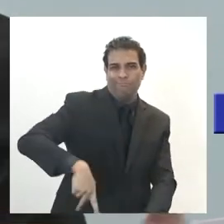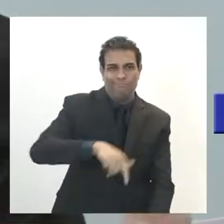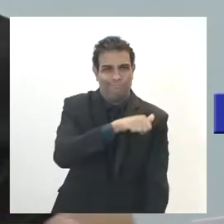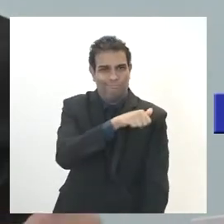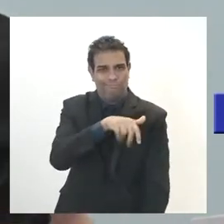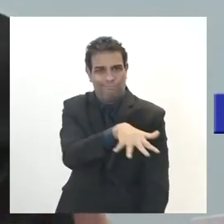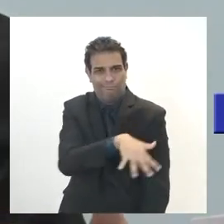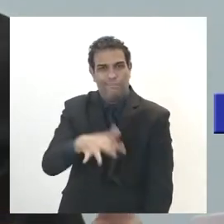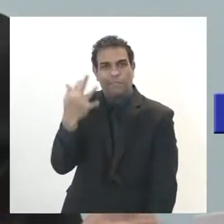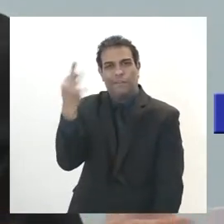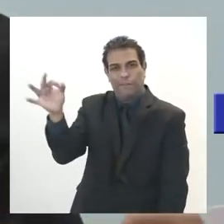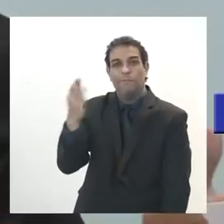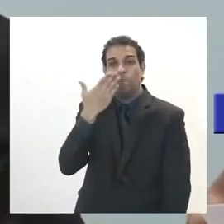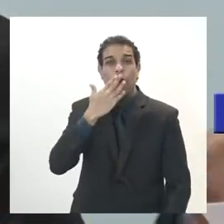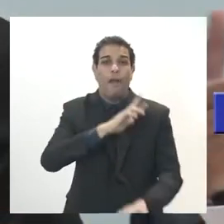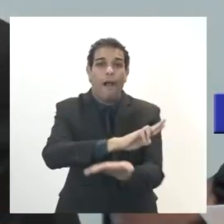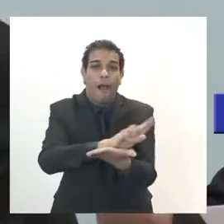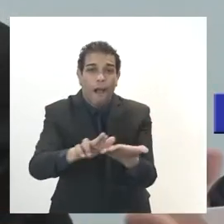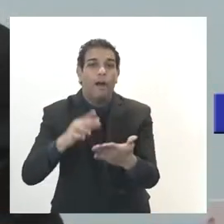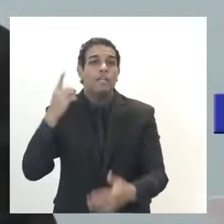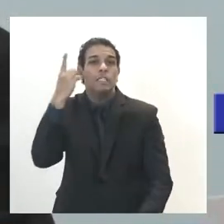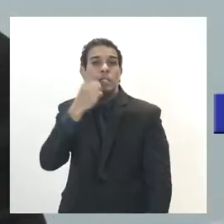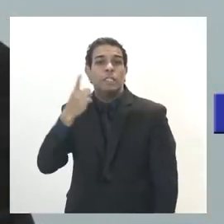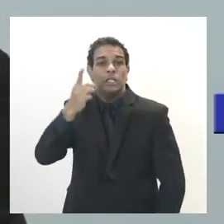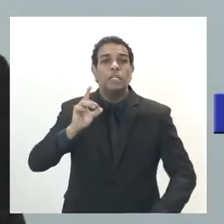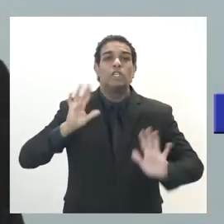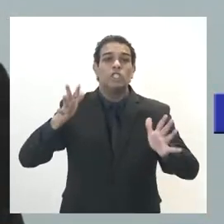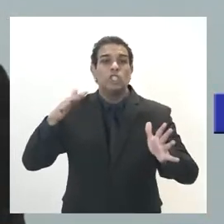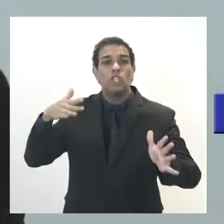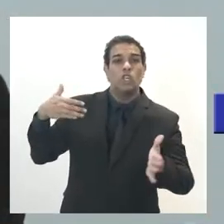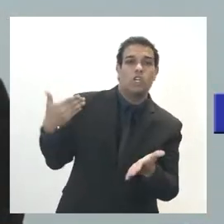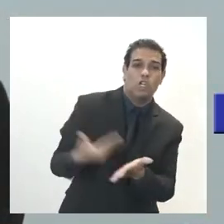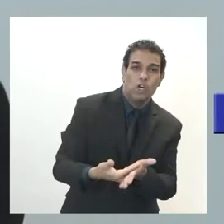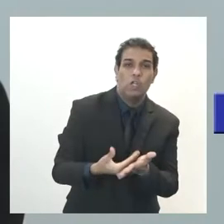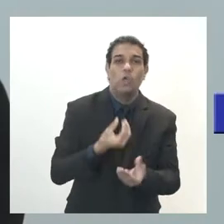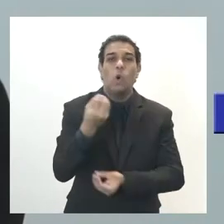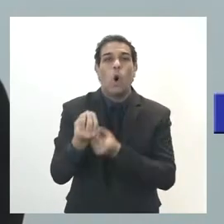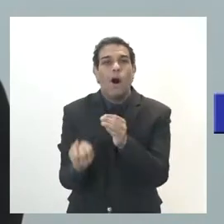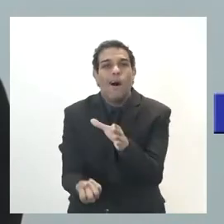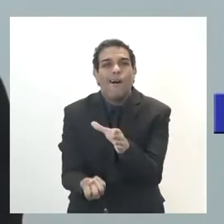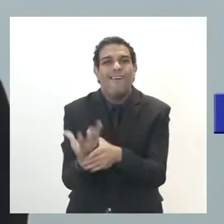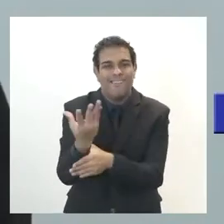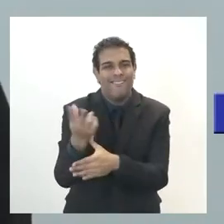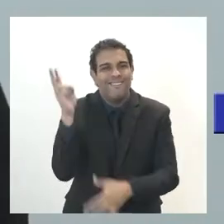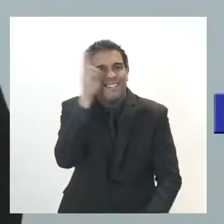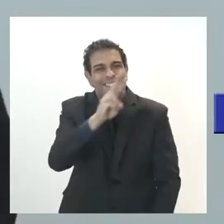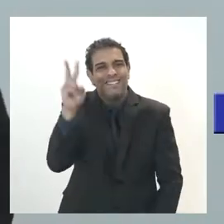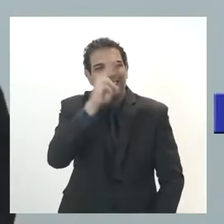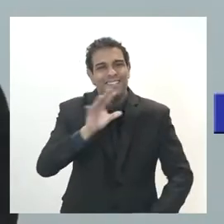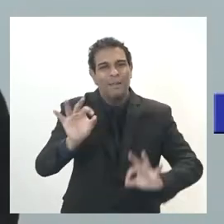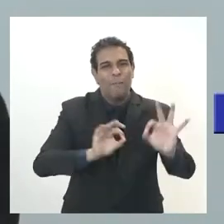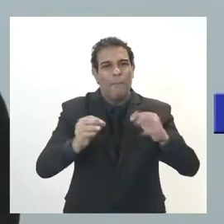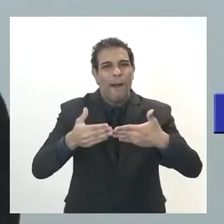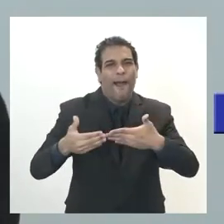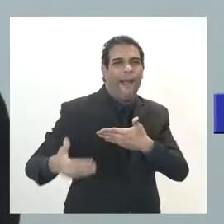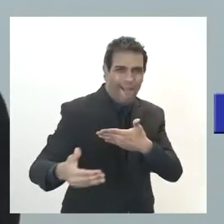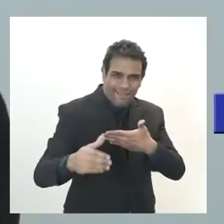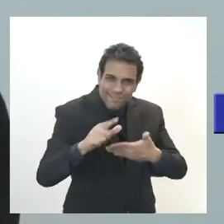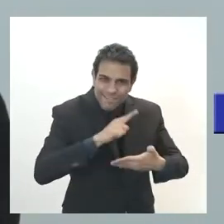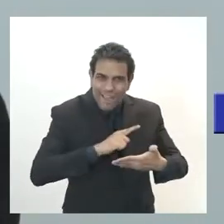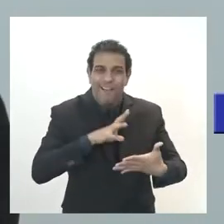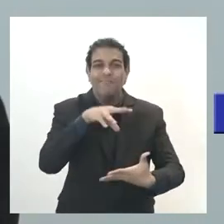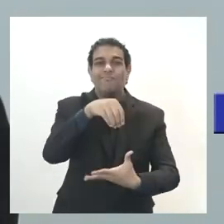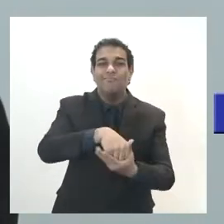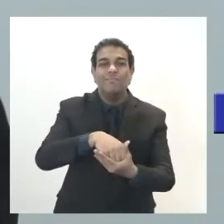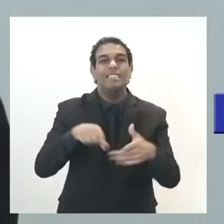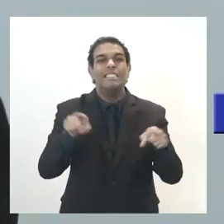a mesma inclusive estão deputados deputados que participaram inclusive da fundação a instalação da frente e